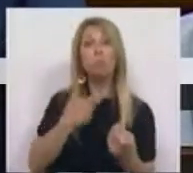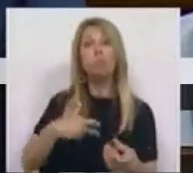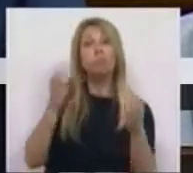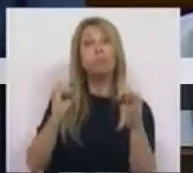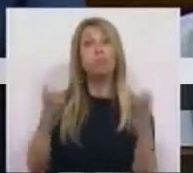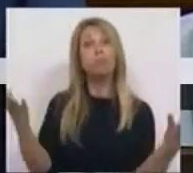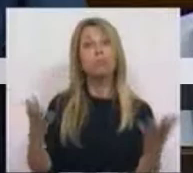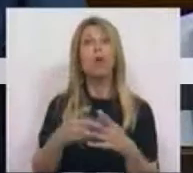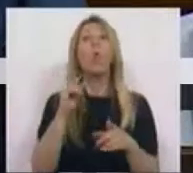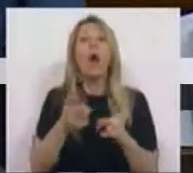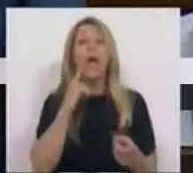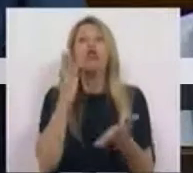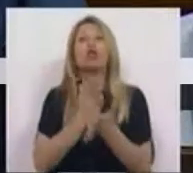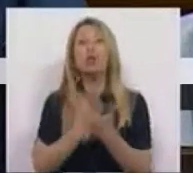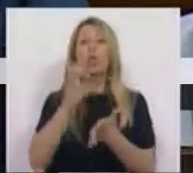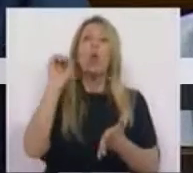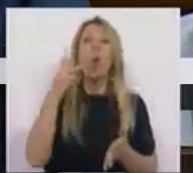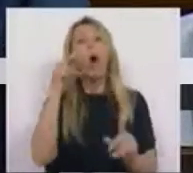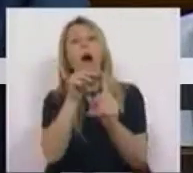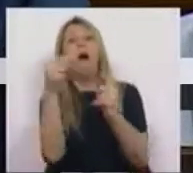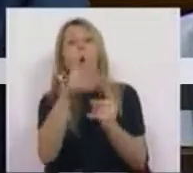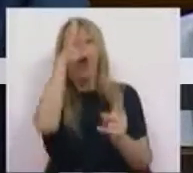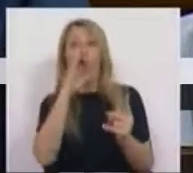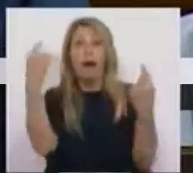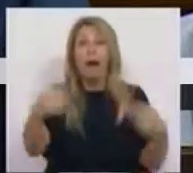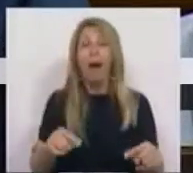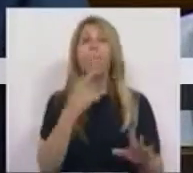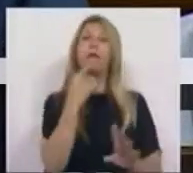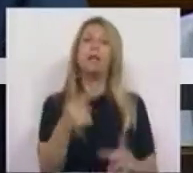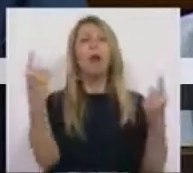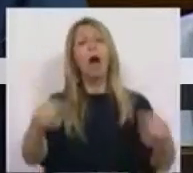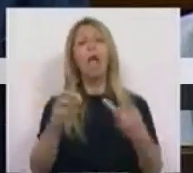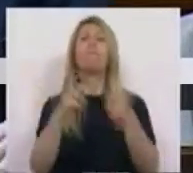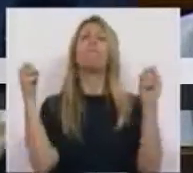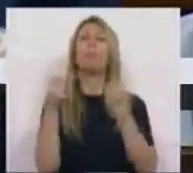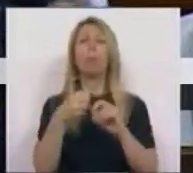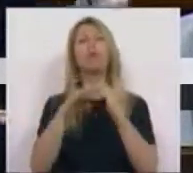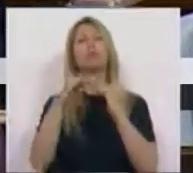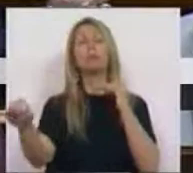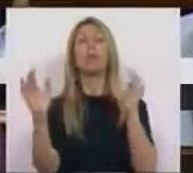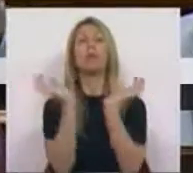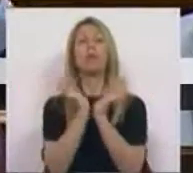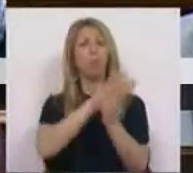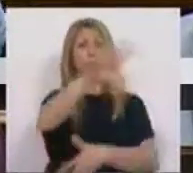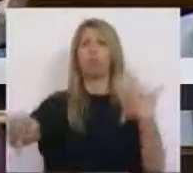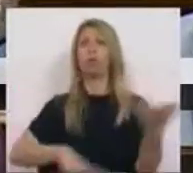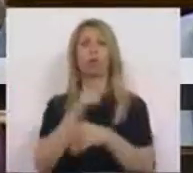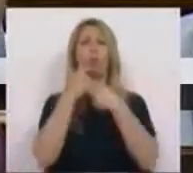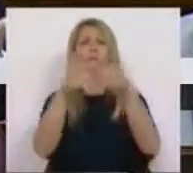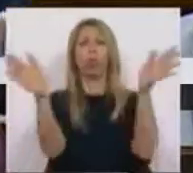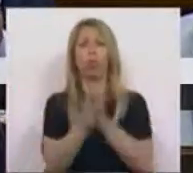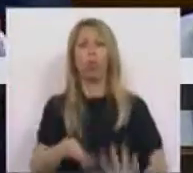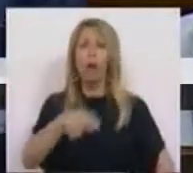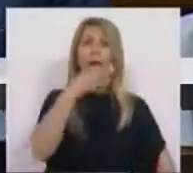ou projeções se baseia o Governo para dizer que há um problema de sustentabilidade da Segurança Social. Misturou tudo. Misturou o Bono de